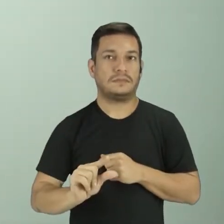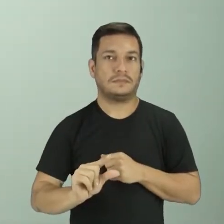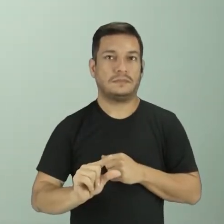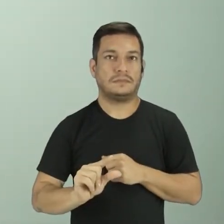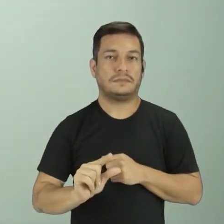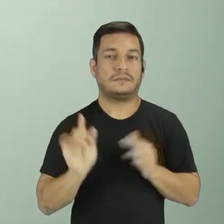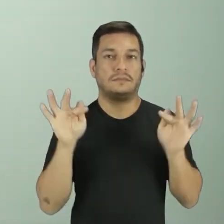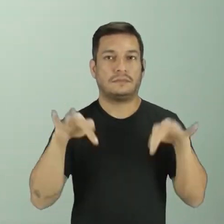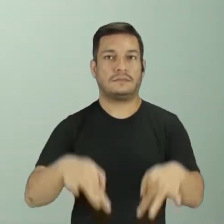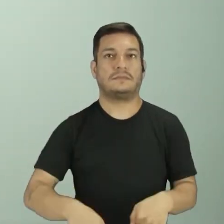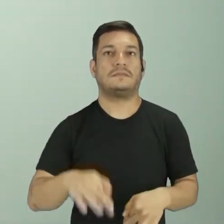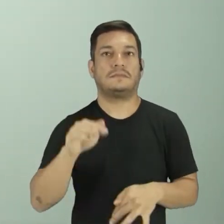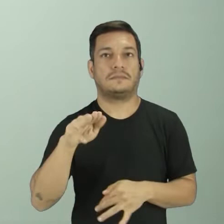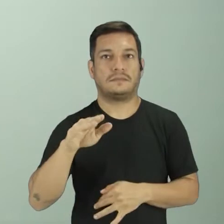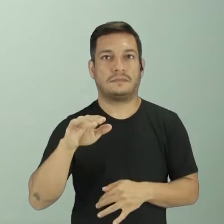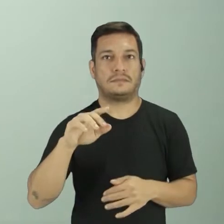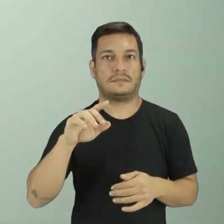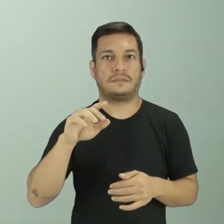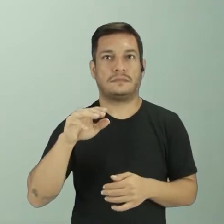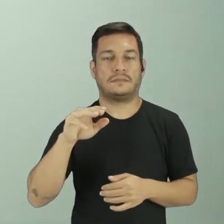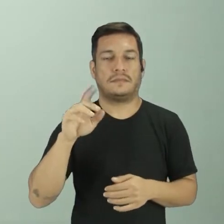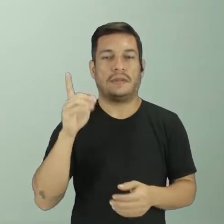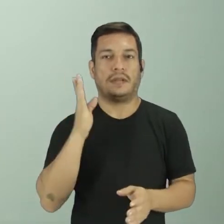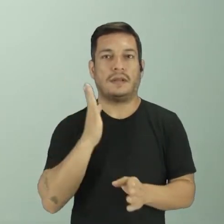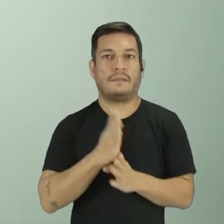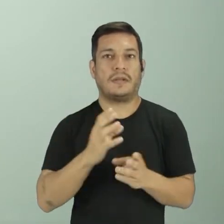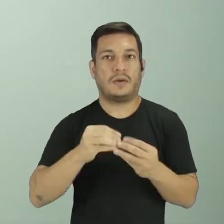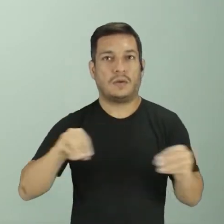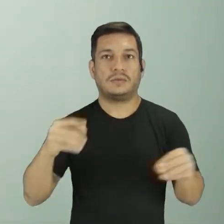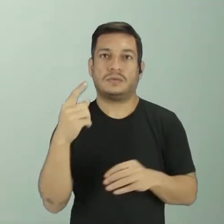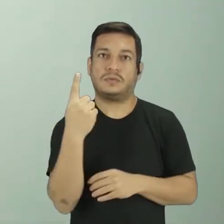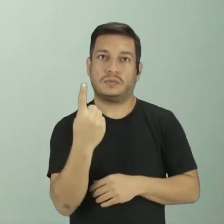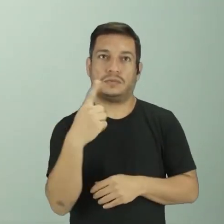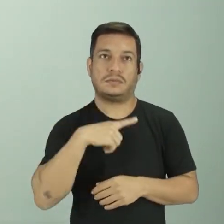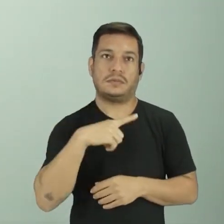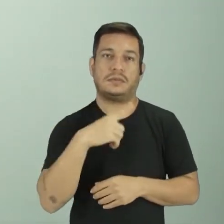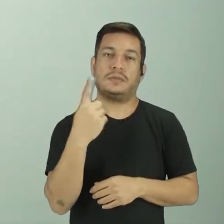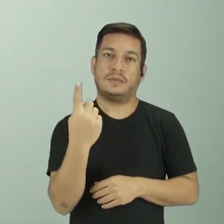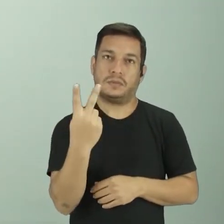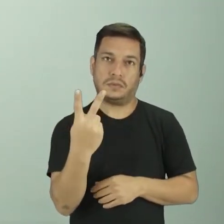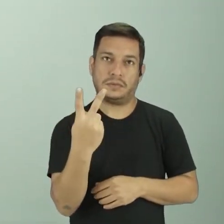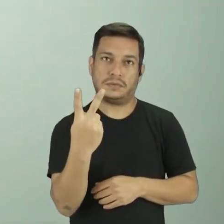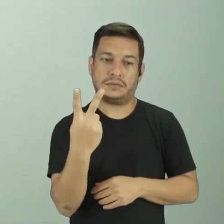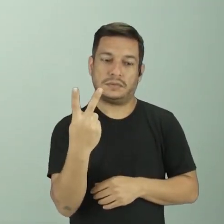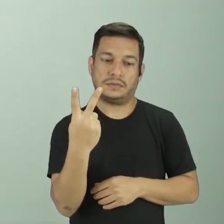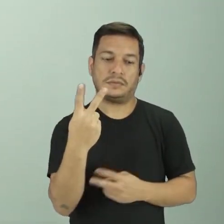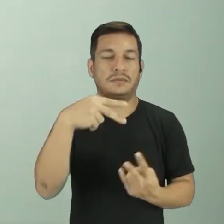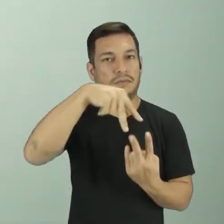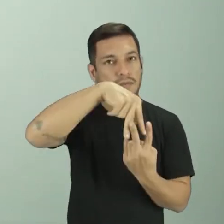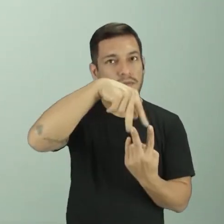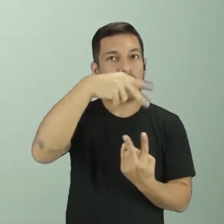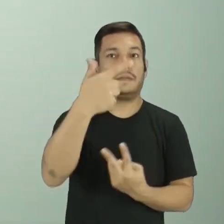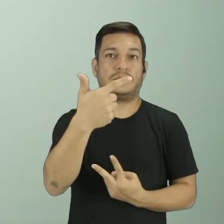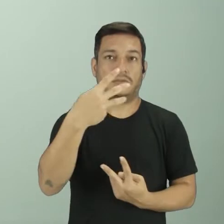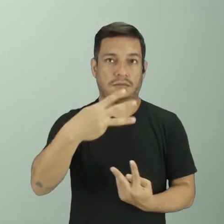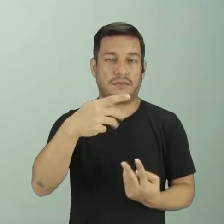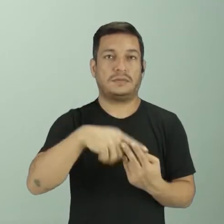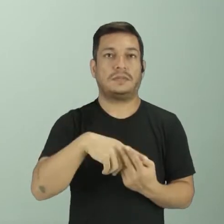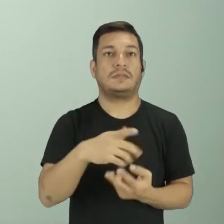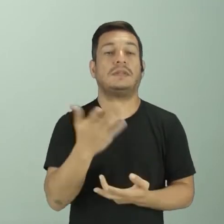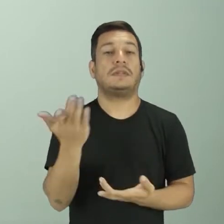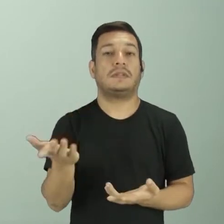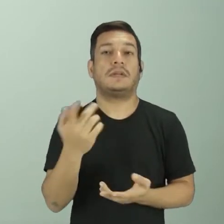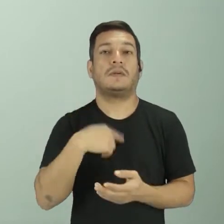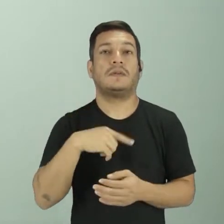Então, nesse final da meiose 1, eu já vou ter duas células haploides com 23 cromossomos, tá? Durante a